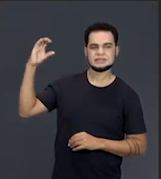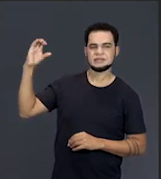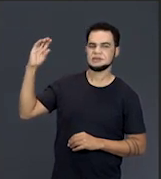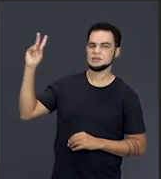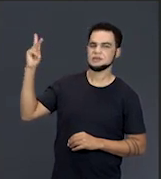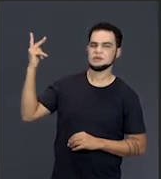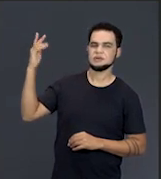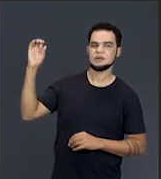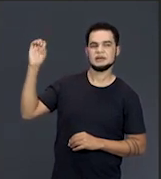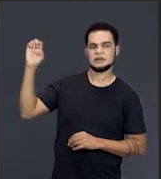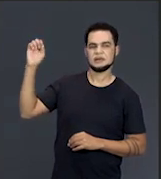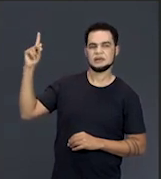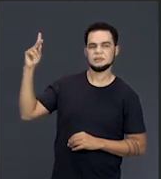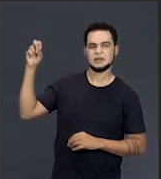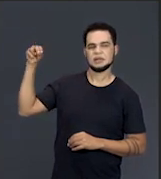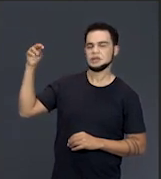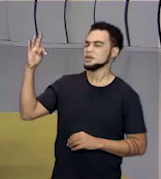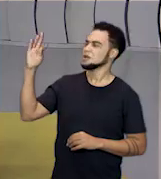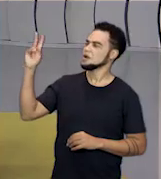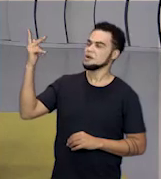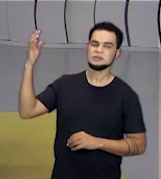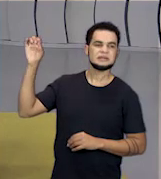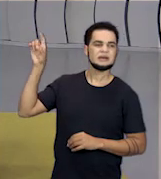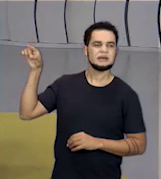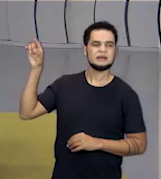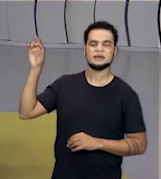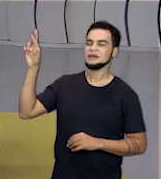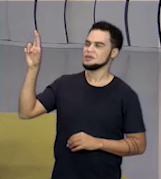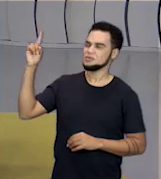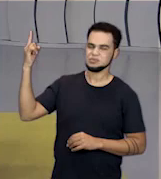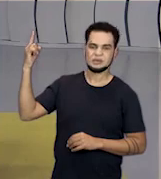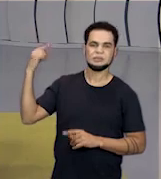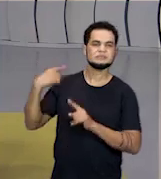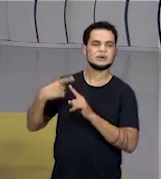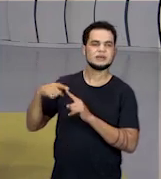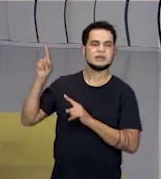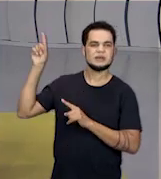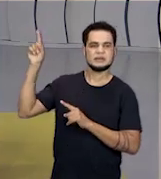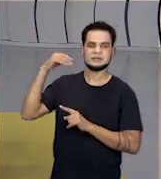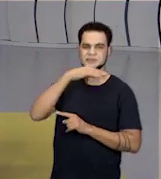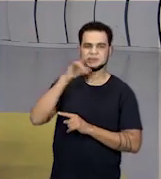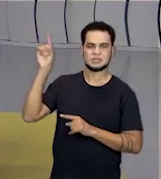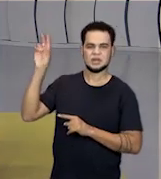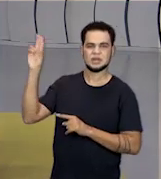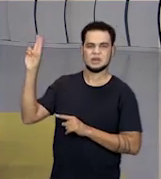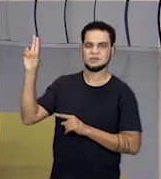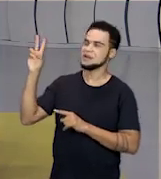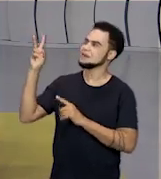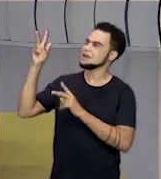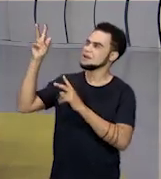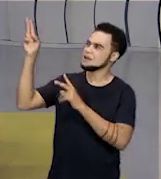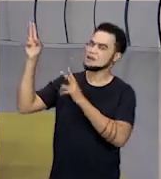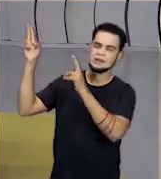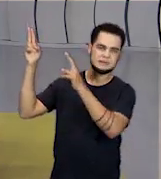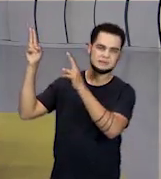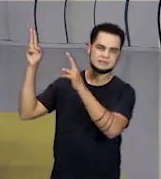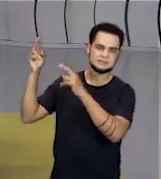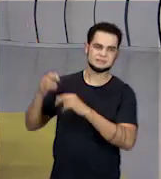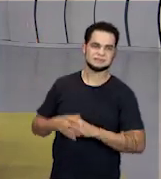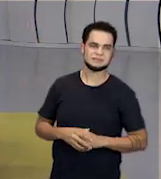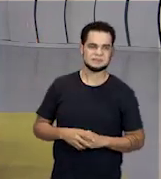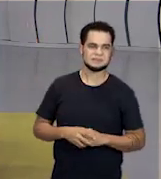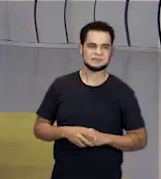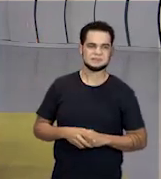R1, porque ela vai ser a primeira, enzima, e ela vai cortar essa sequência de DNA aqui, olha, que a gente vai ver. Olha